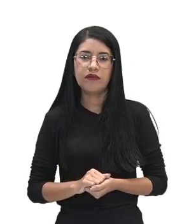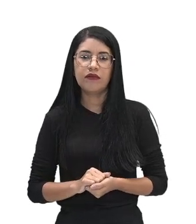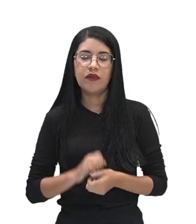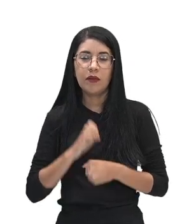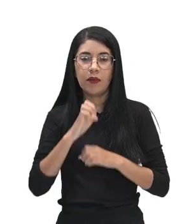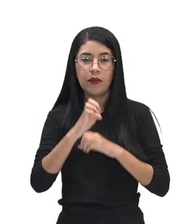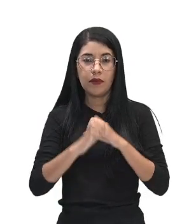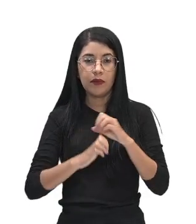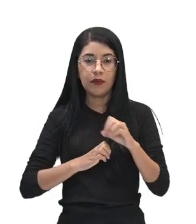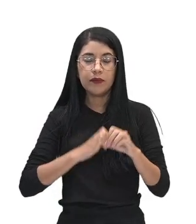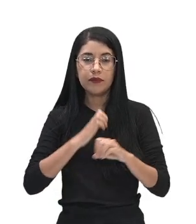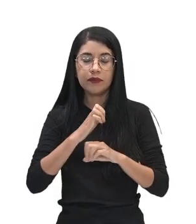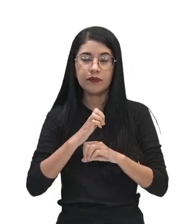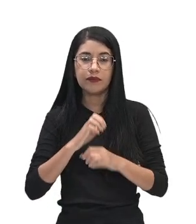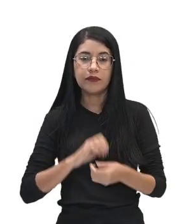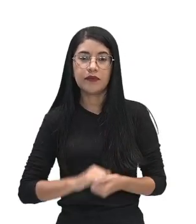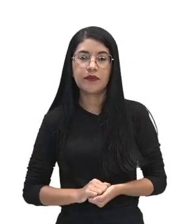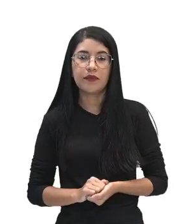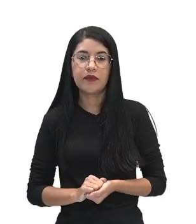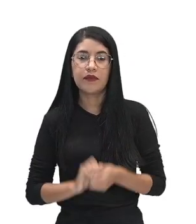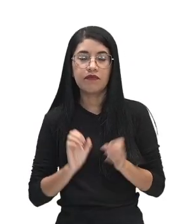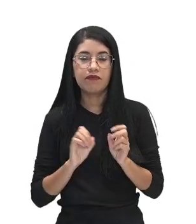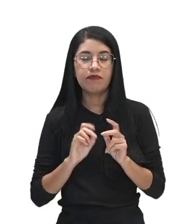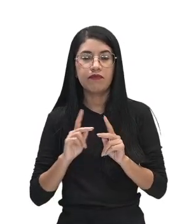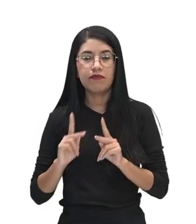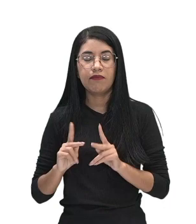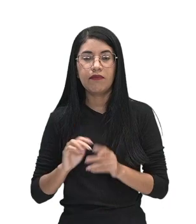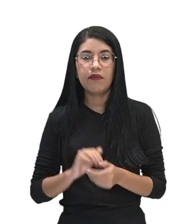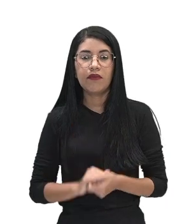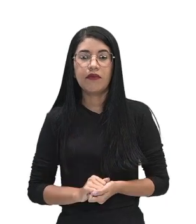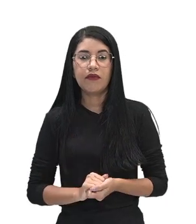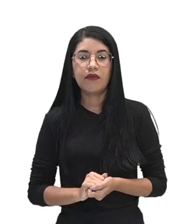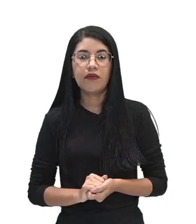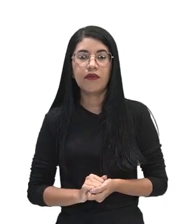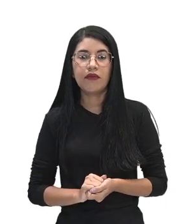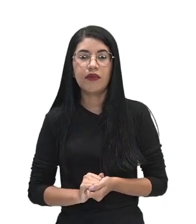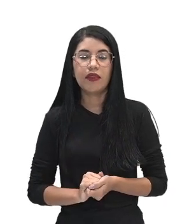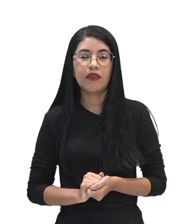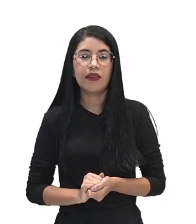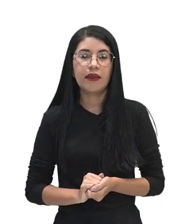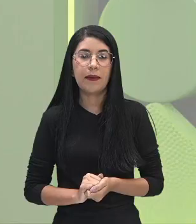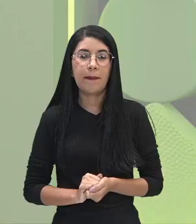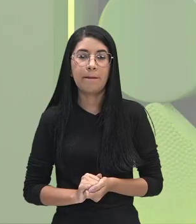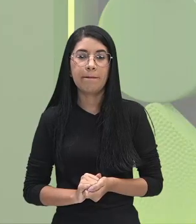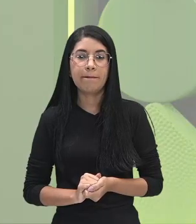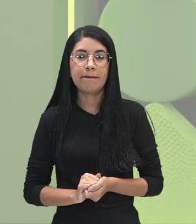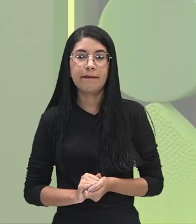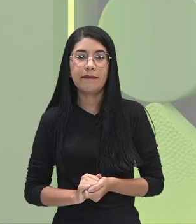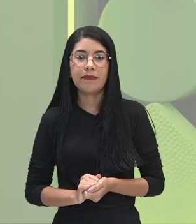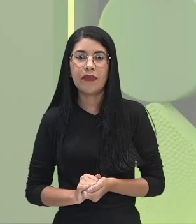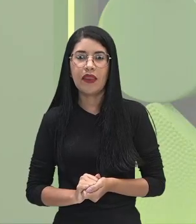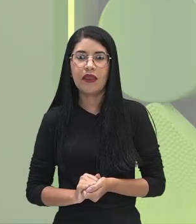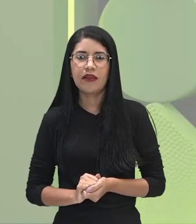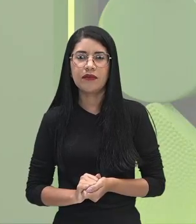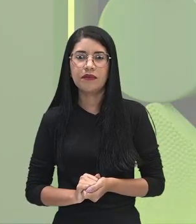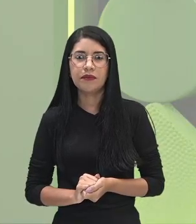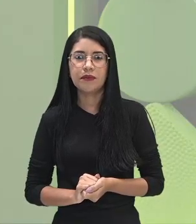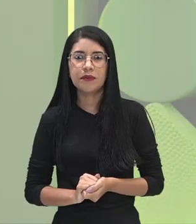de carga. Ok, pessoal? Muito bem. Vamos lá, então,